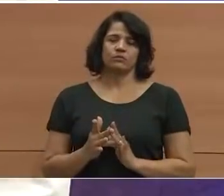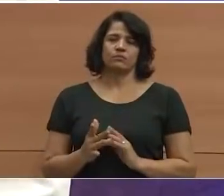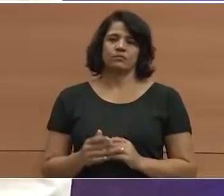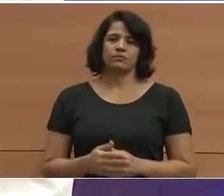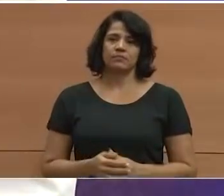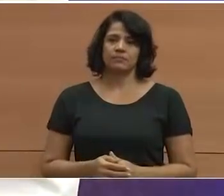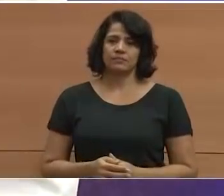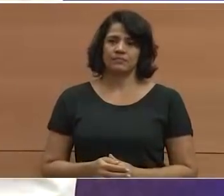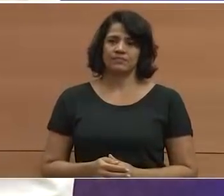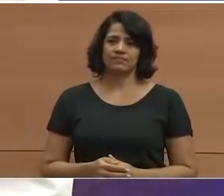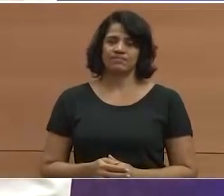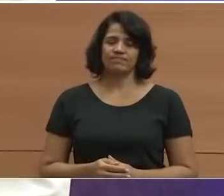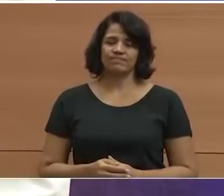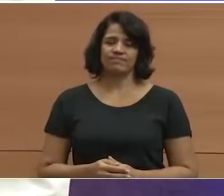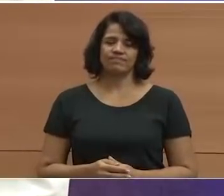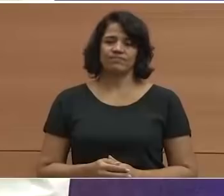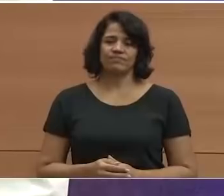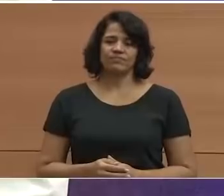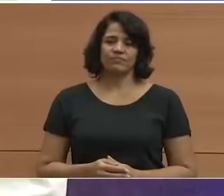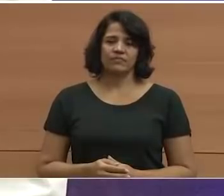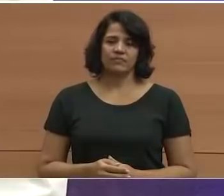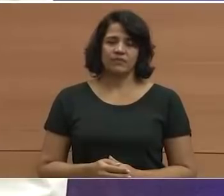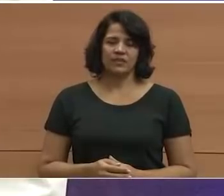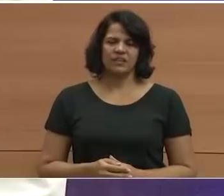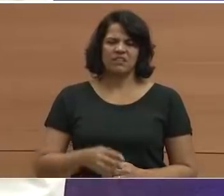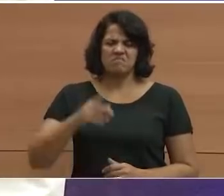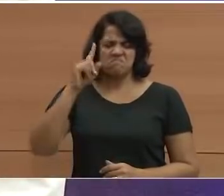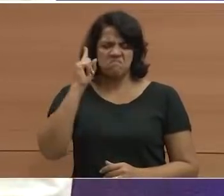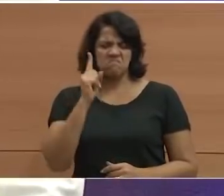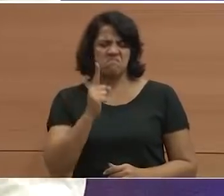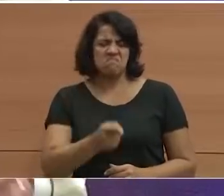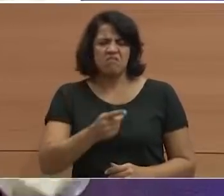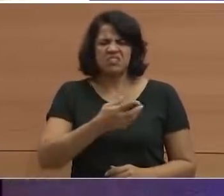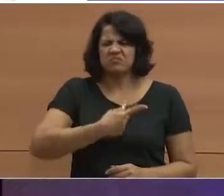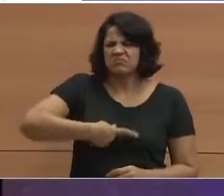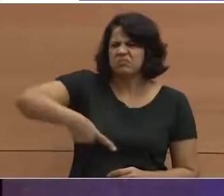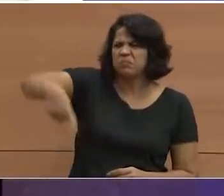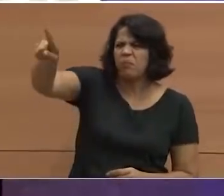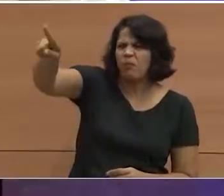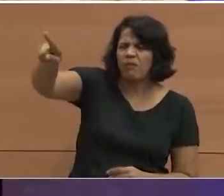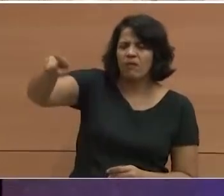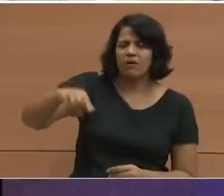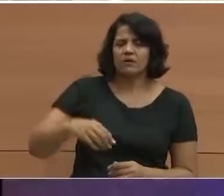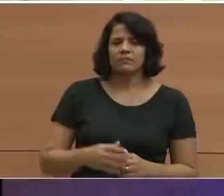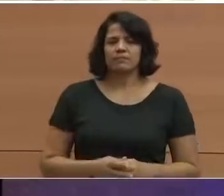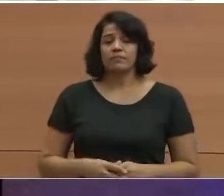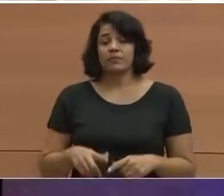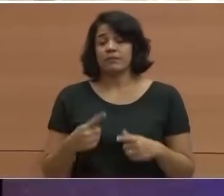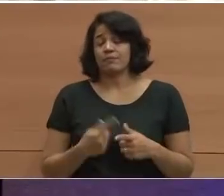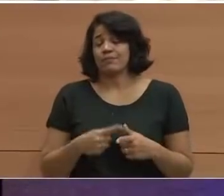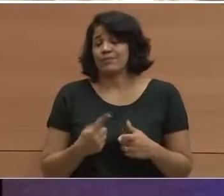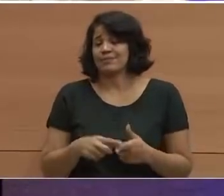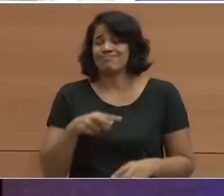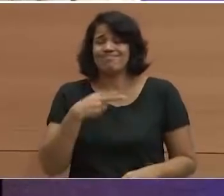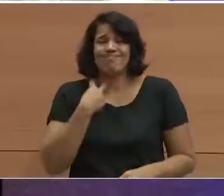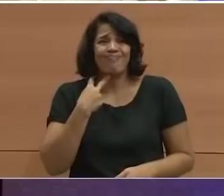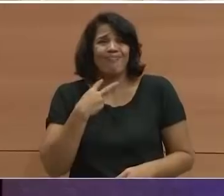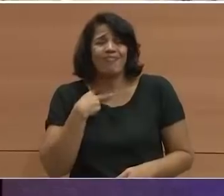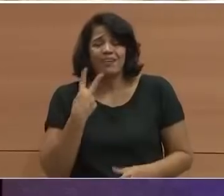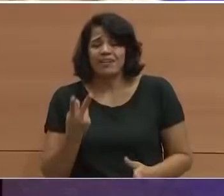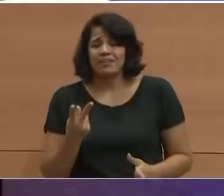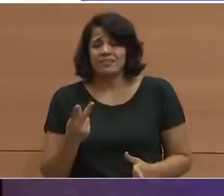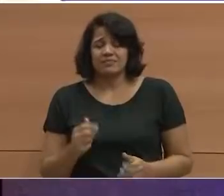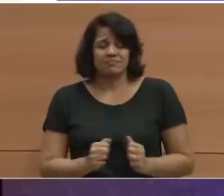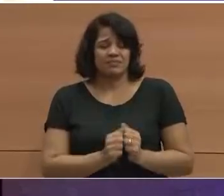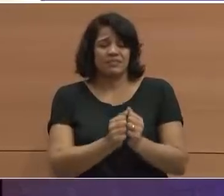pertence, o expulsa. O expulsa. Porque ele não tem mais onde pôr o pé. Não tem lugar para trabalhar,